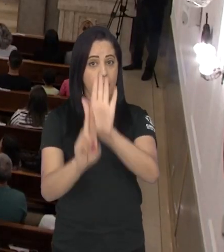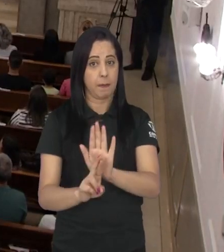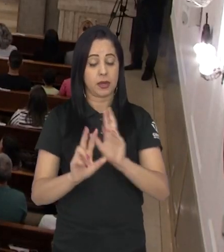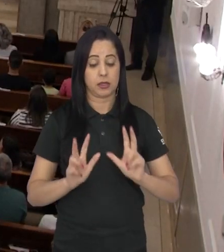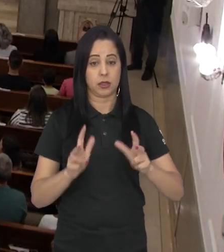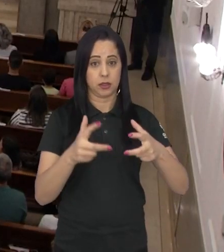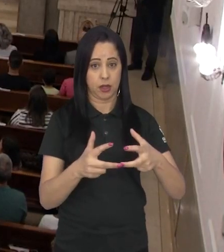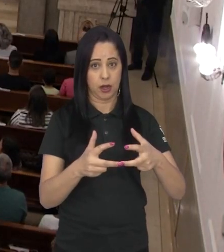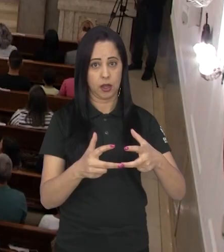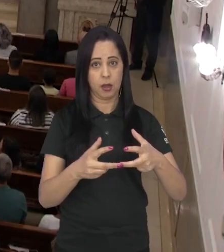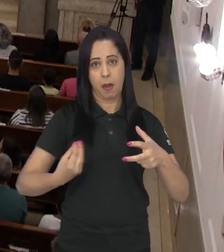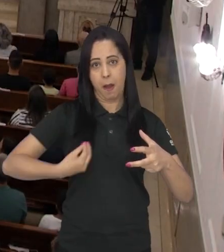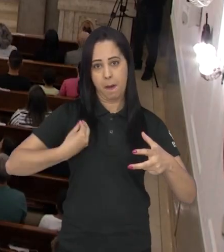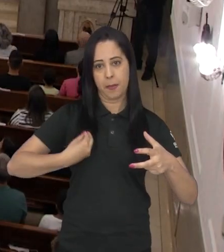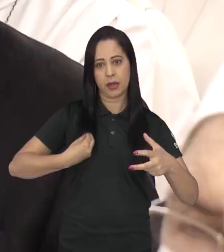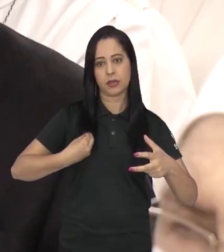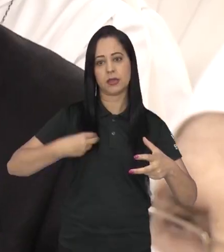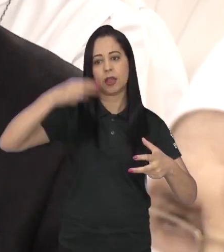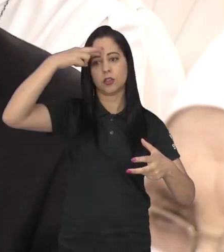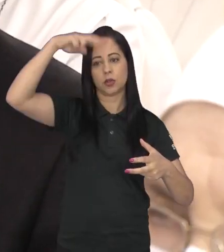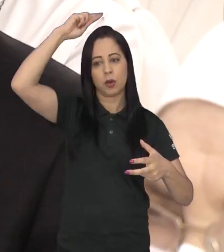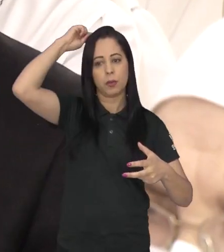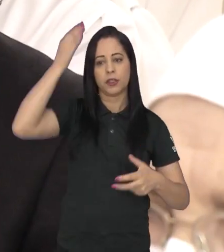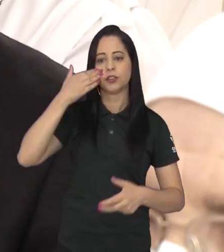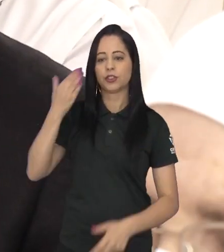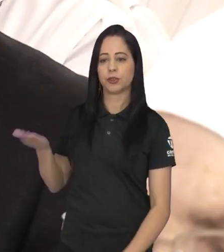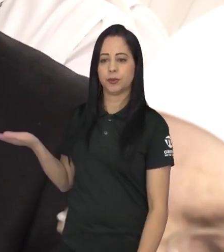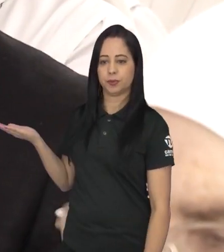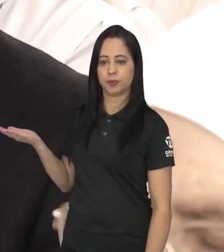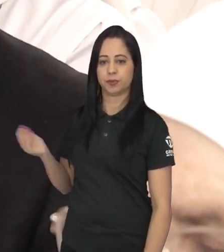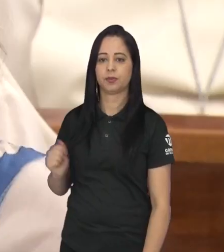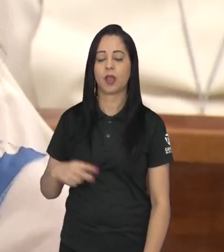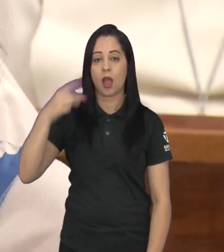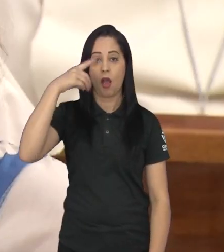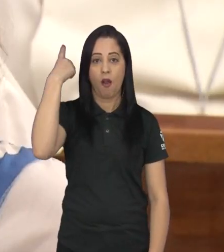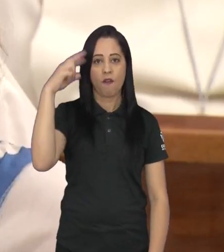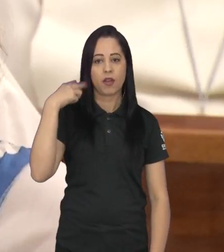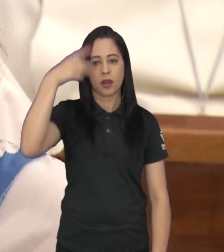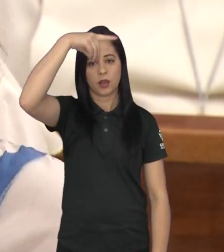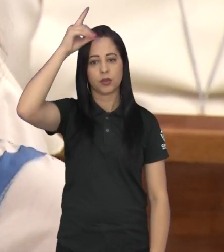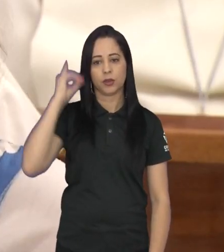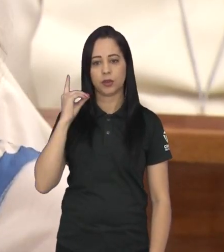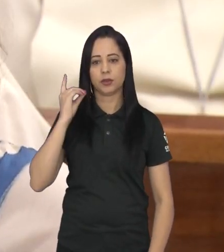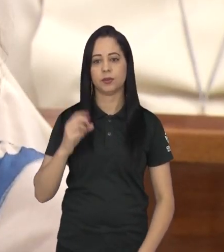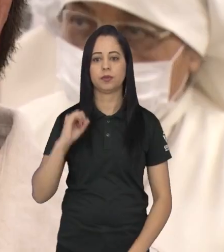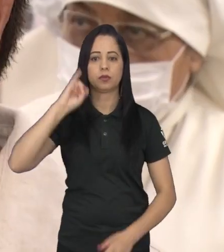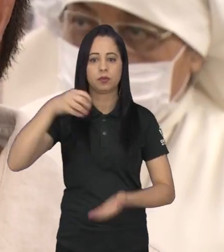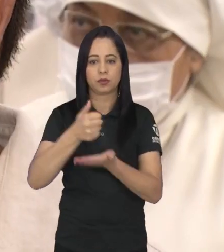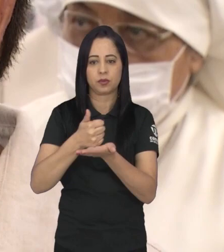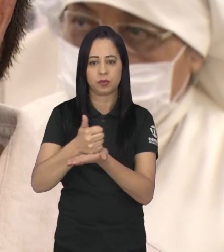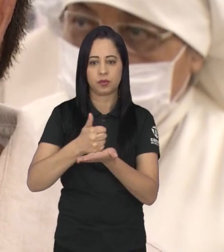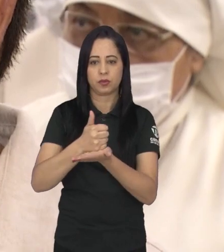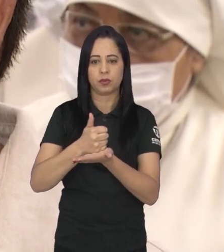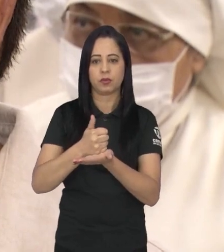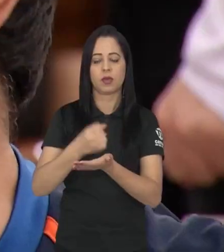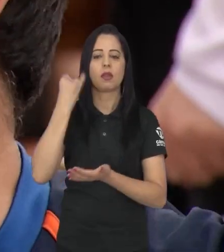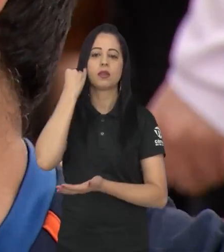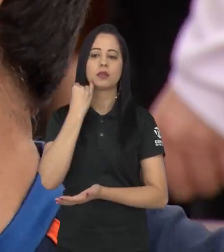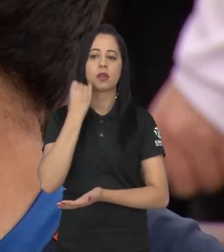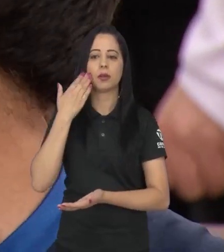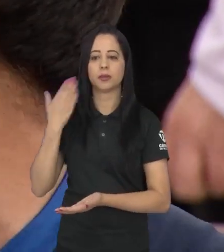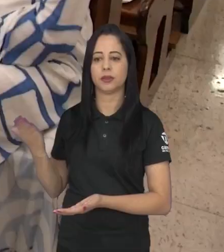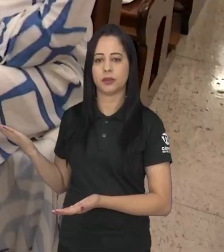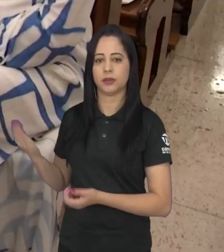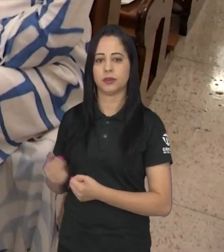estiveram presentes na missa de celebração o presidente Robertinho da Padaria e os vereadores Dulce Rita, Júnior da Farmácia e